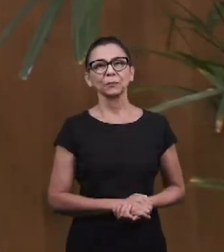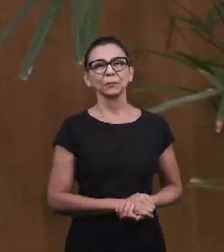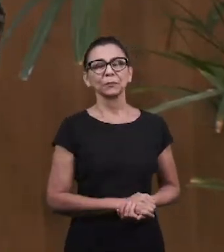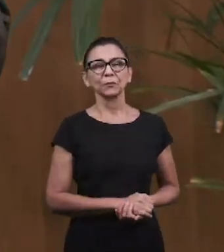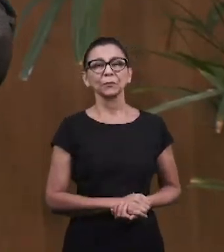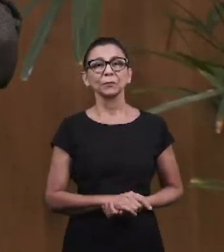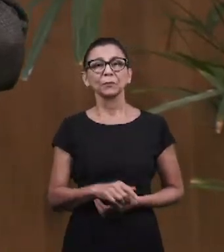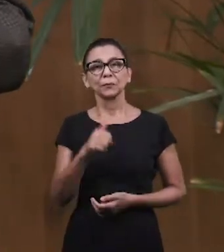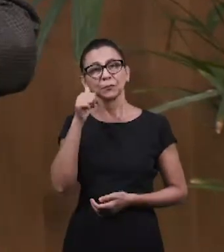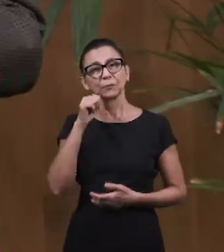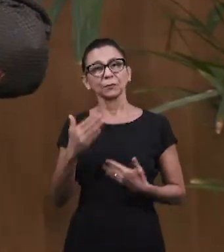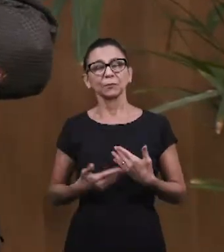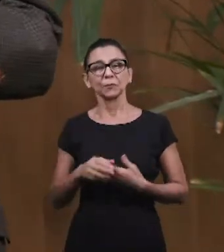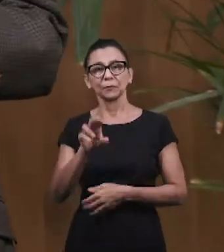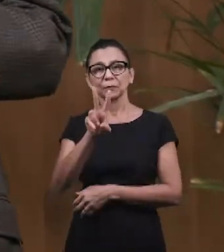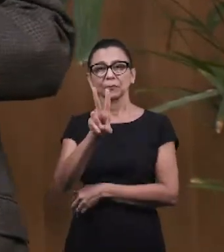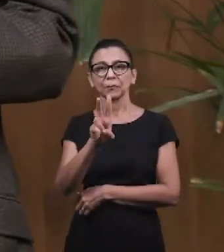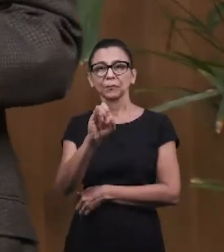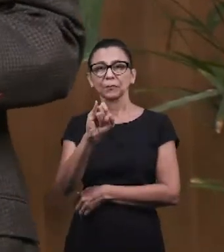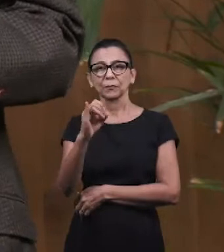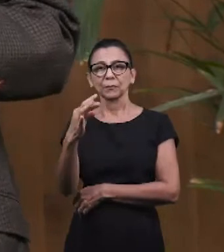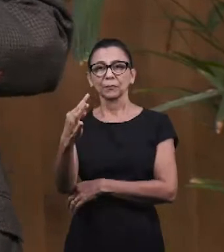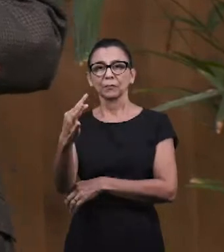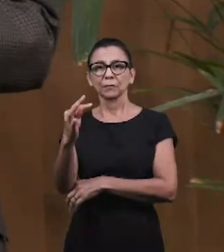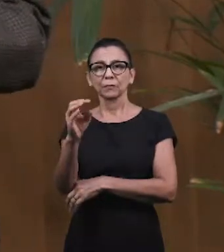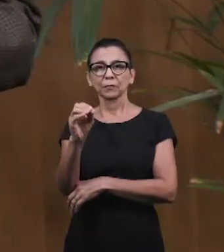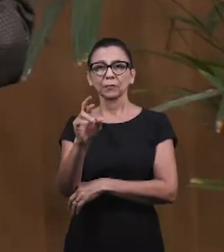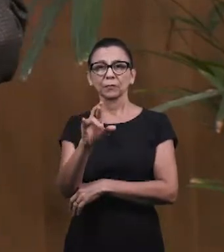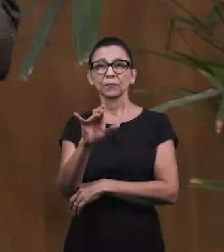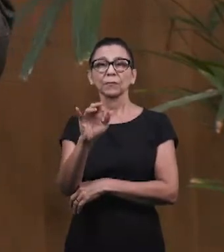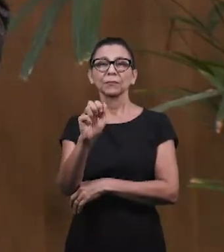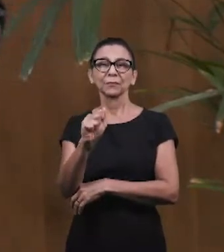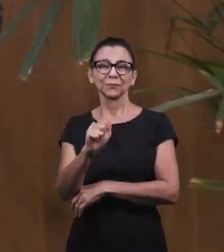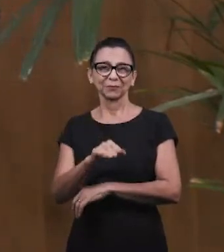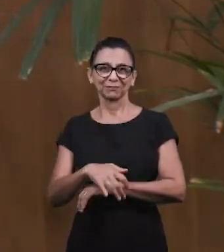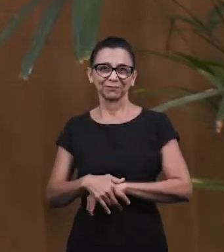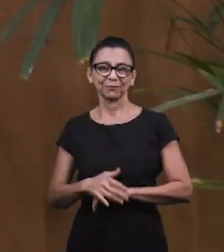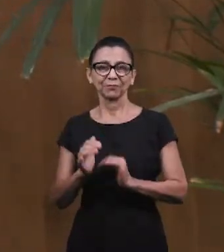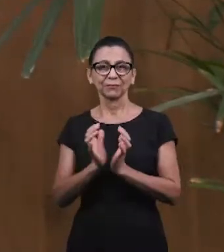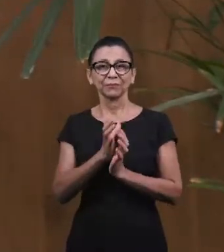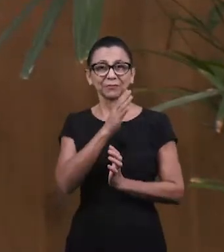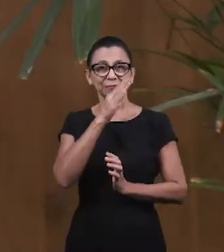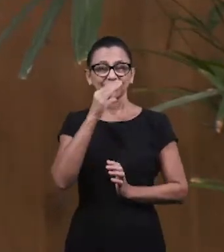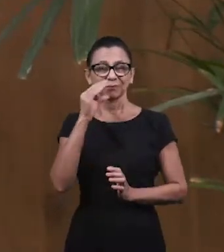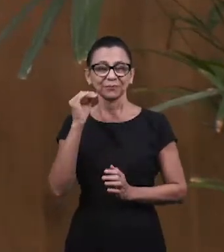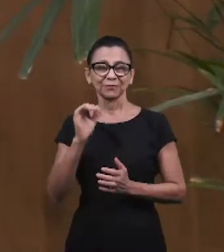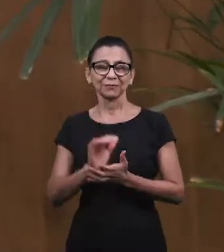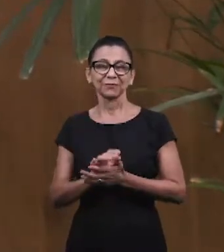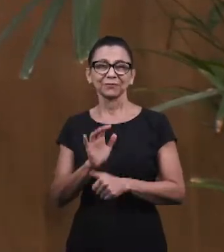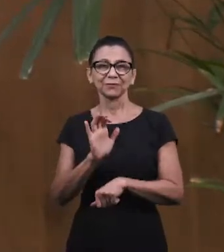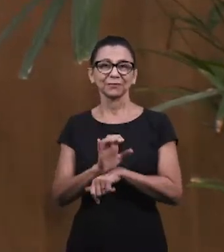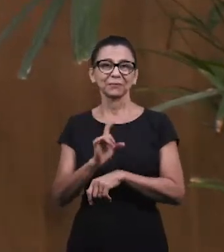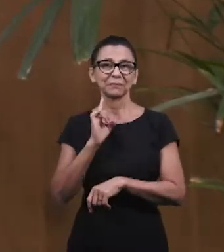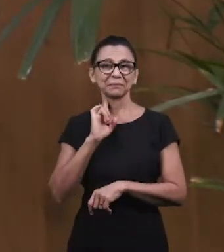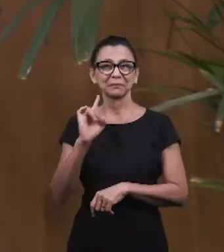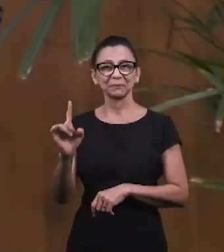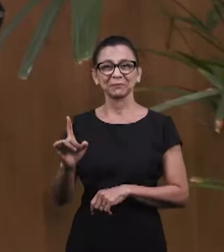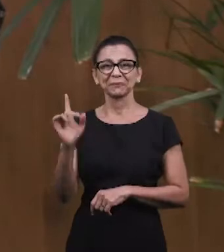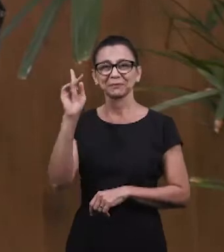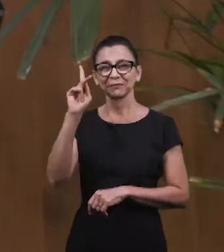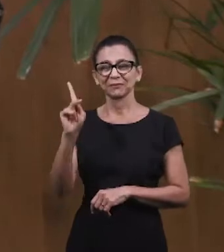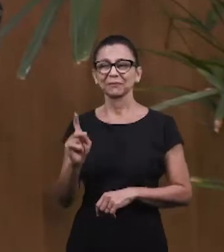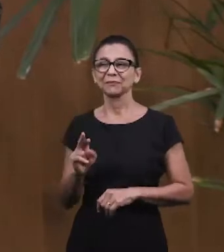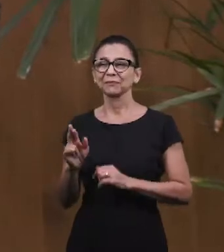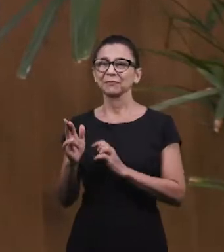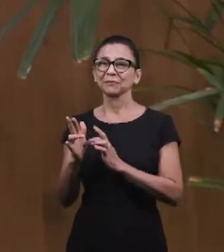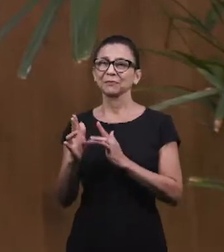irmã Vitória. A Vitória, ela é do grupo de adolescentes da nossa igreja ali em Juiz de Fora, no estado de Minas Gerais. Vitória, a